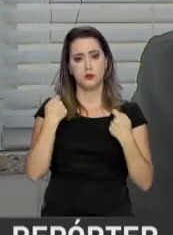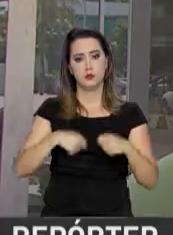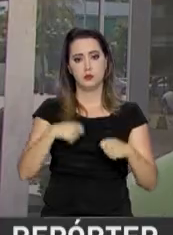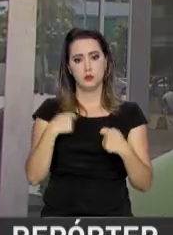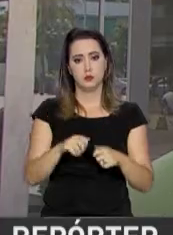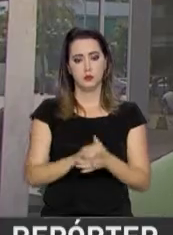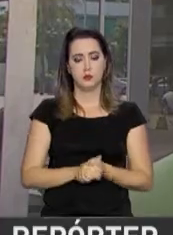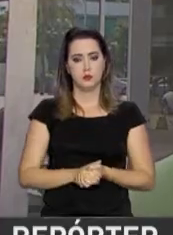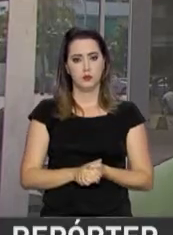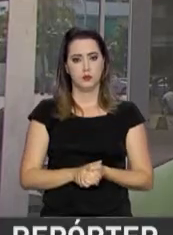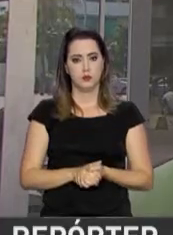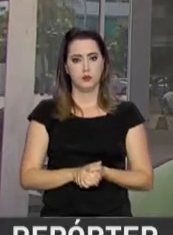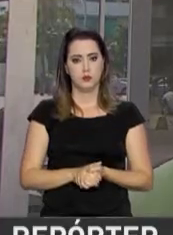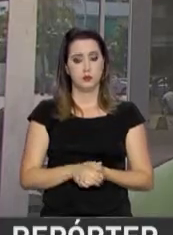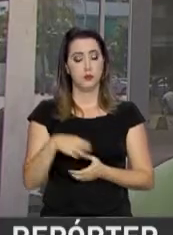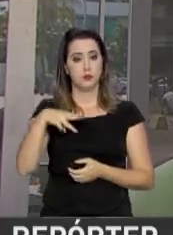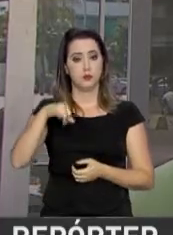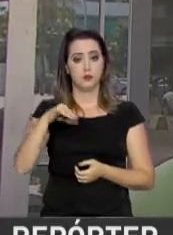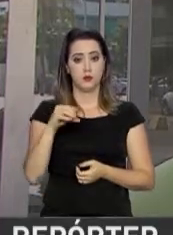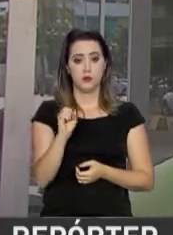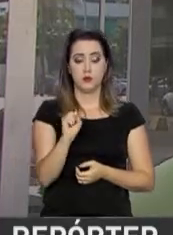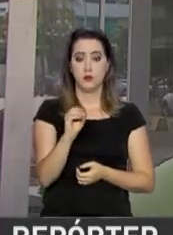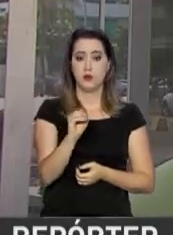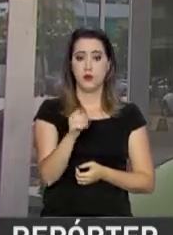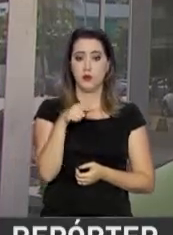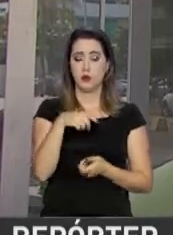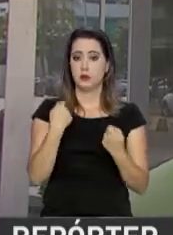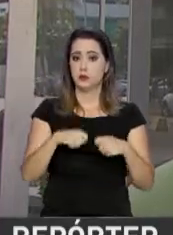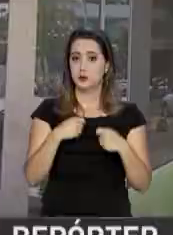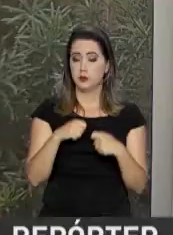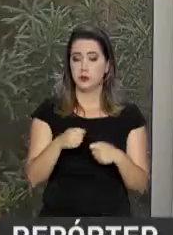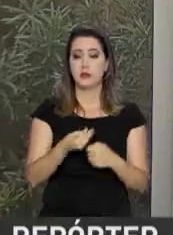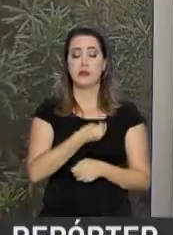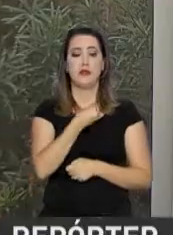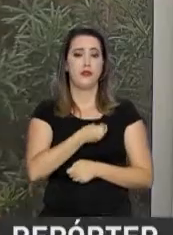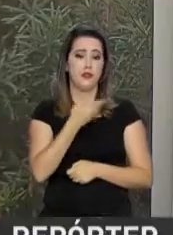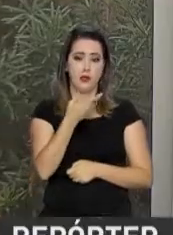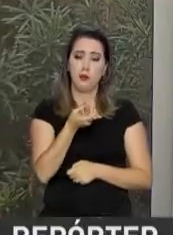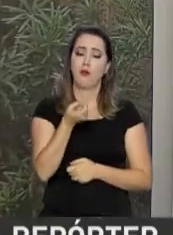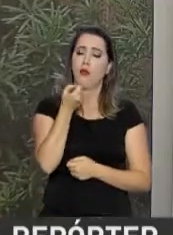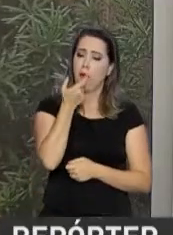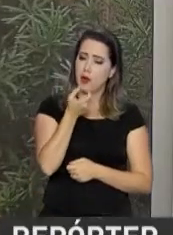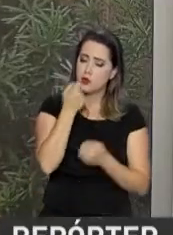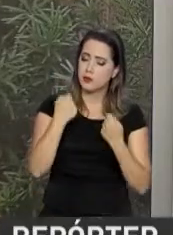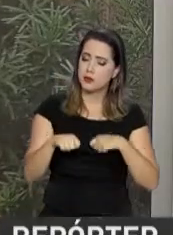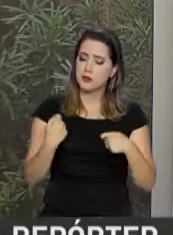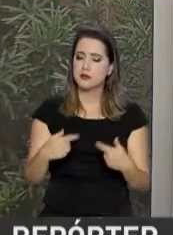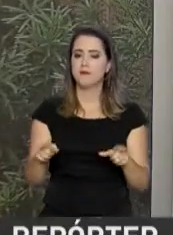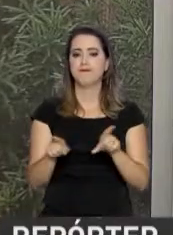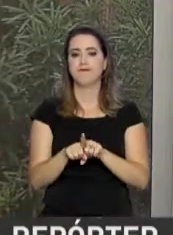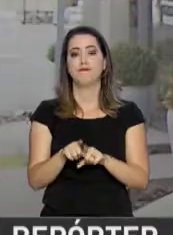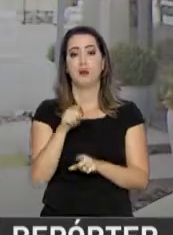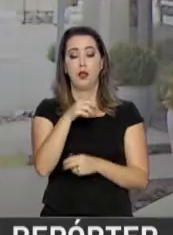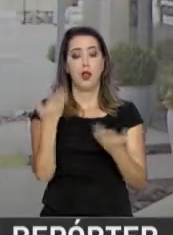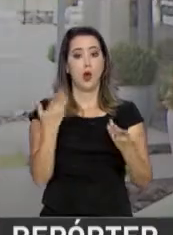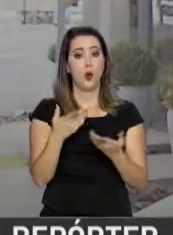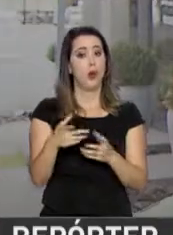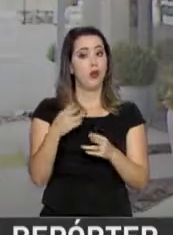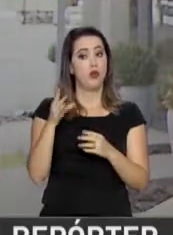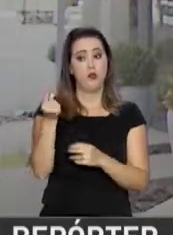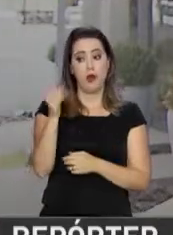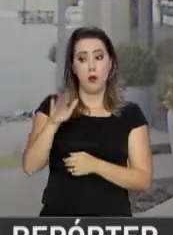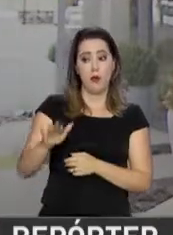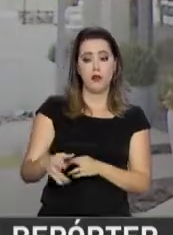para marcos que depende dos o lyris para continuar vivendo a decisão traz mais esperança tudo